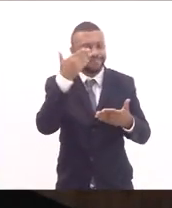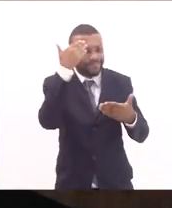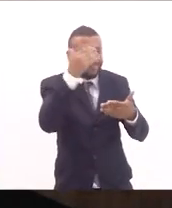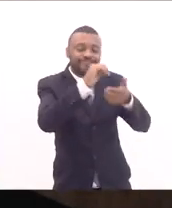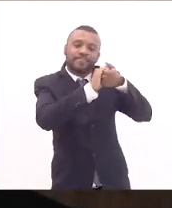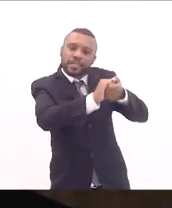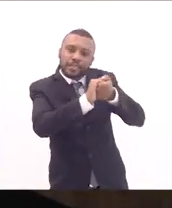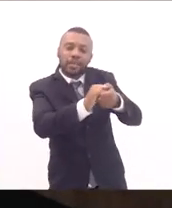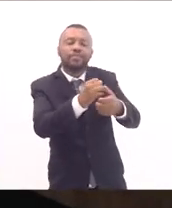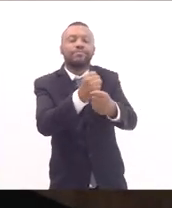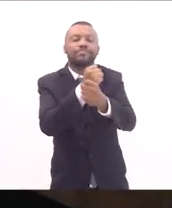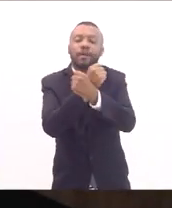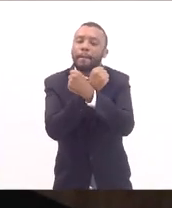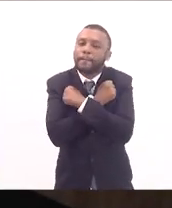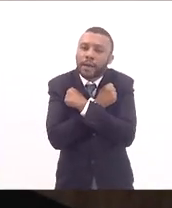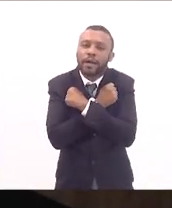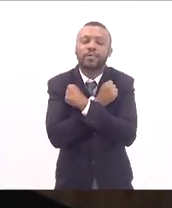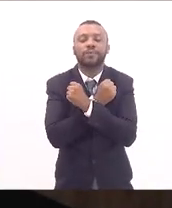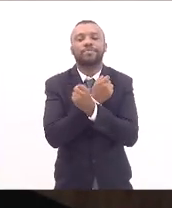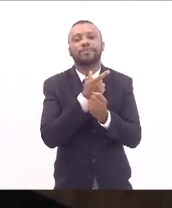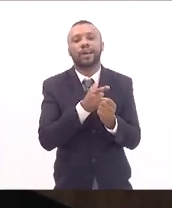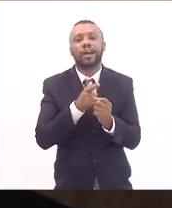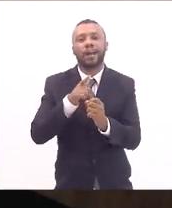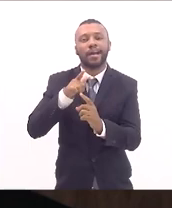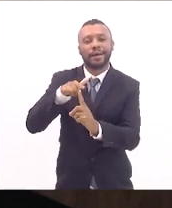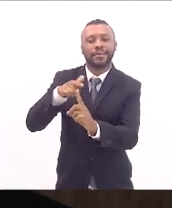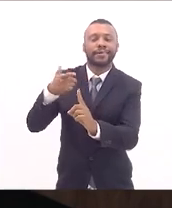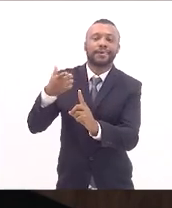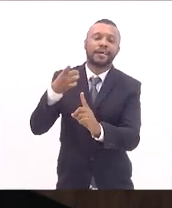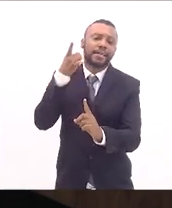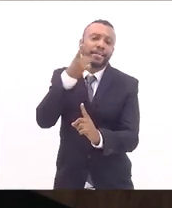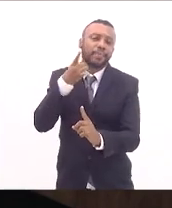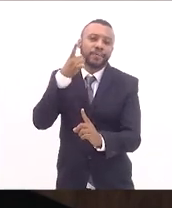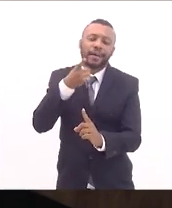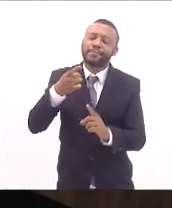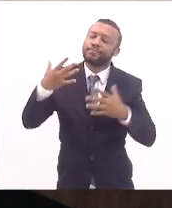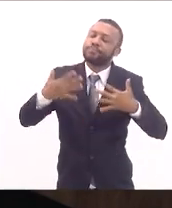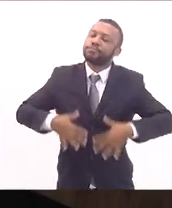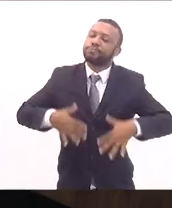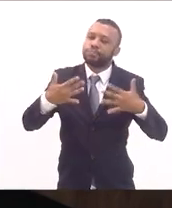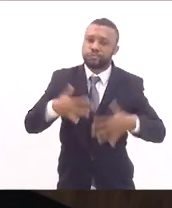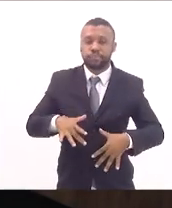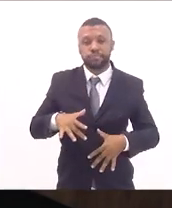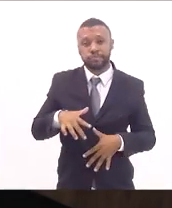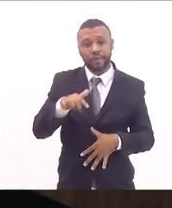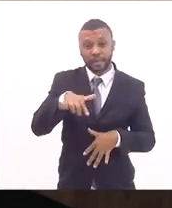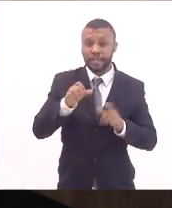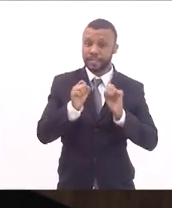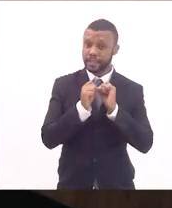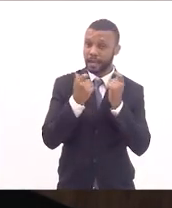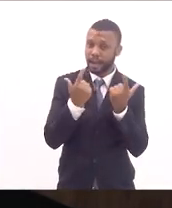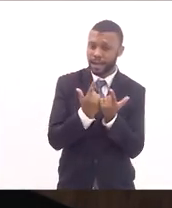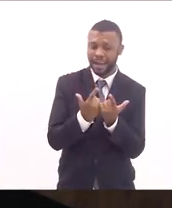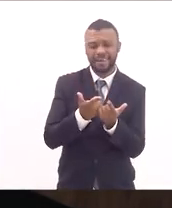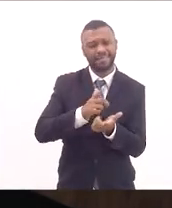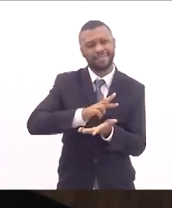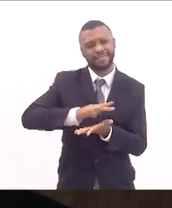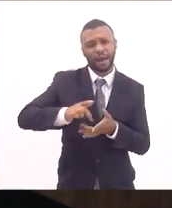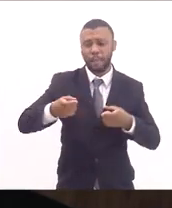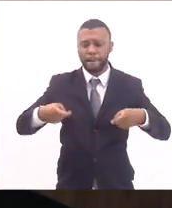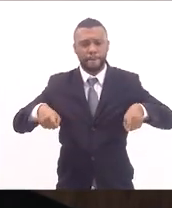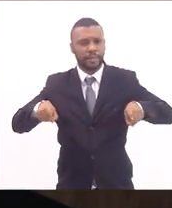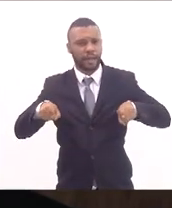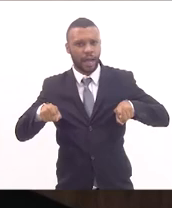deputada Martha Rocha e um abraço muito especial a esse grande parlamentar do Rio de Janeiro tanto aqui o Legislativa vários mandatos